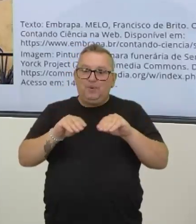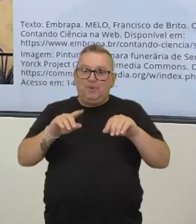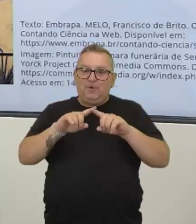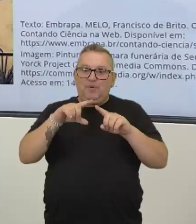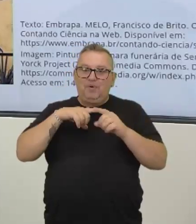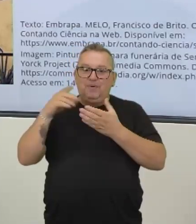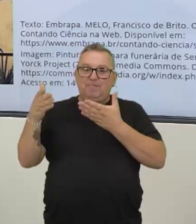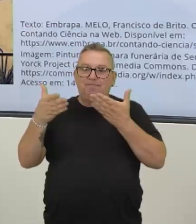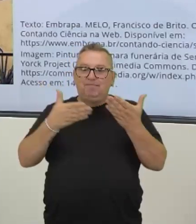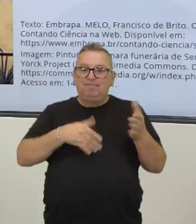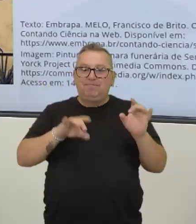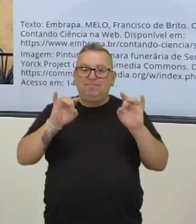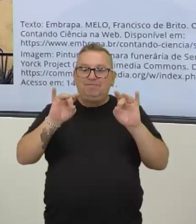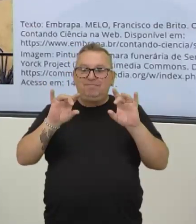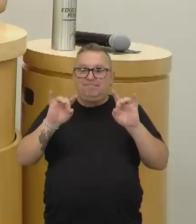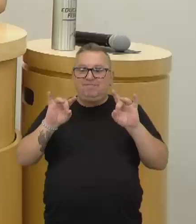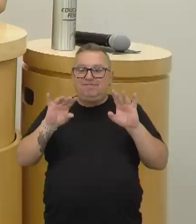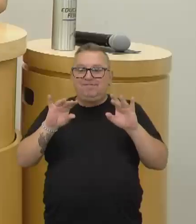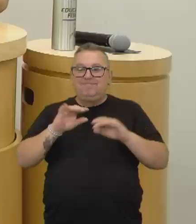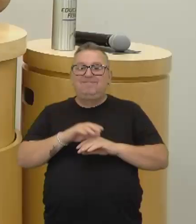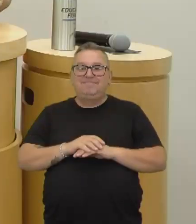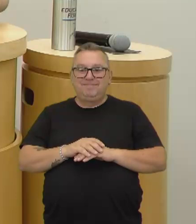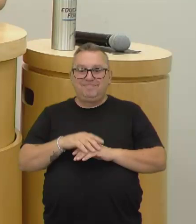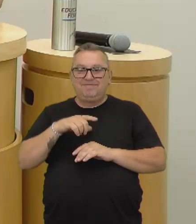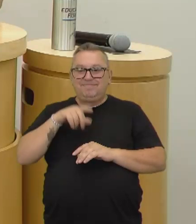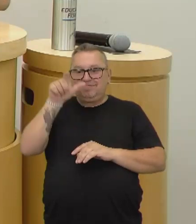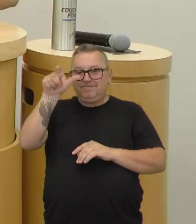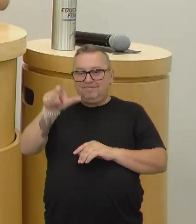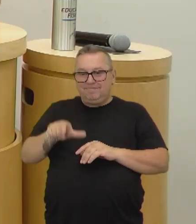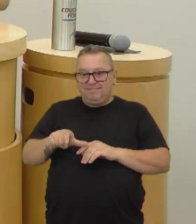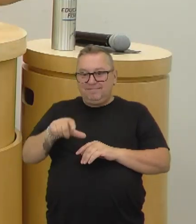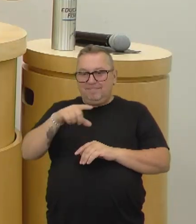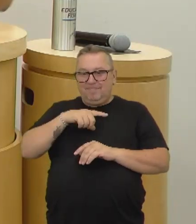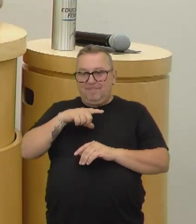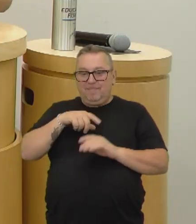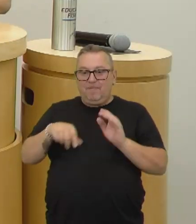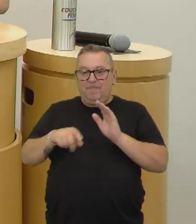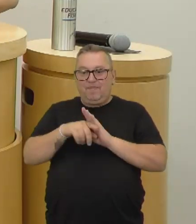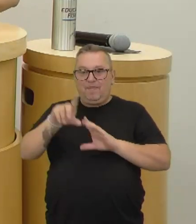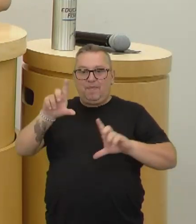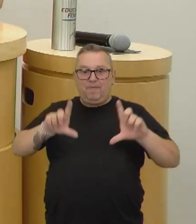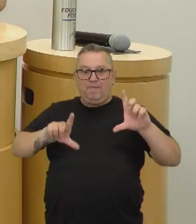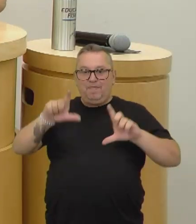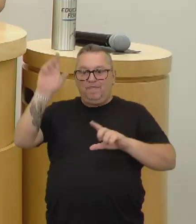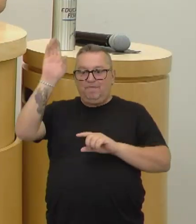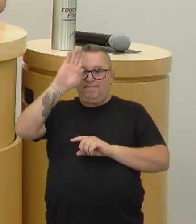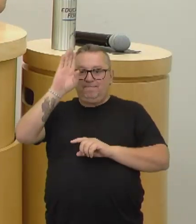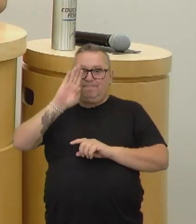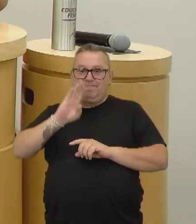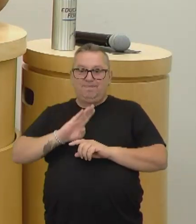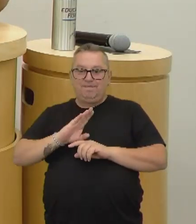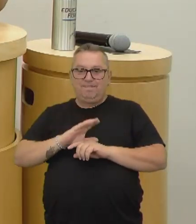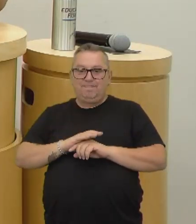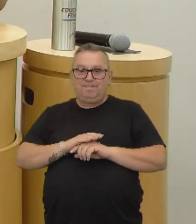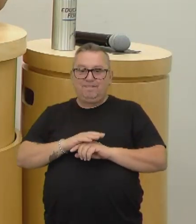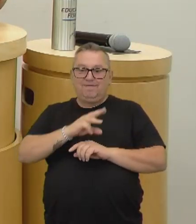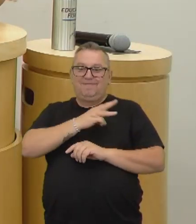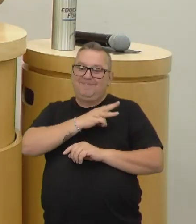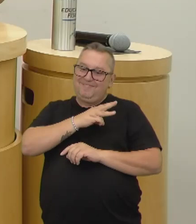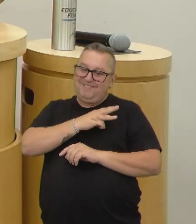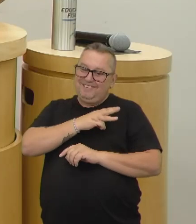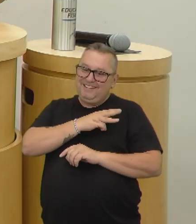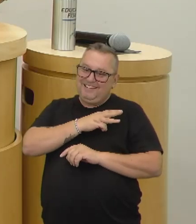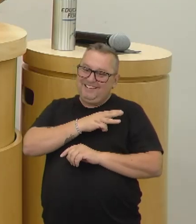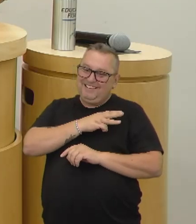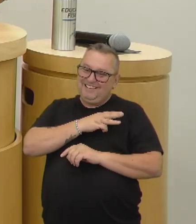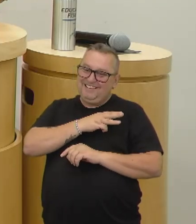um convidado especial hoje, né? A gente tem um personagem aqui da televisão brasileira, o Sidney. Rei